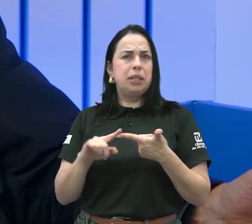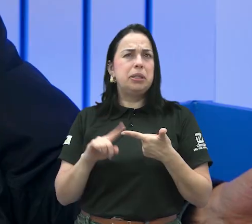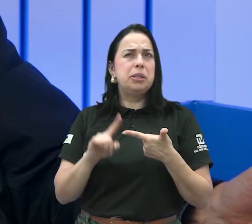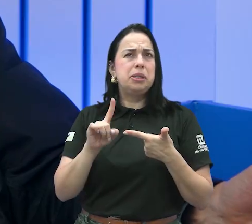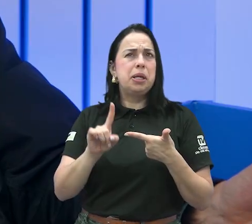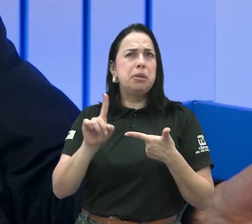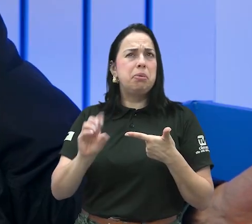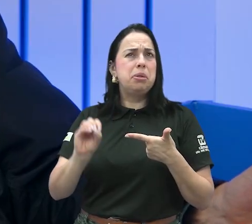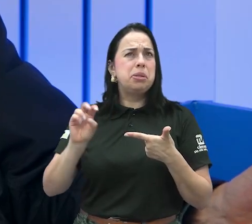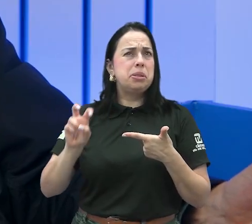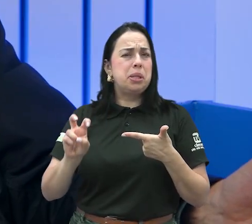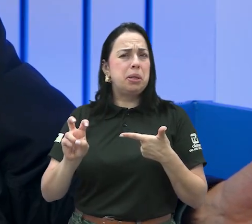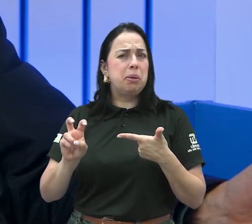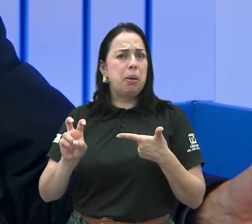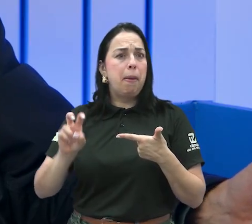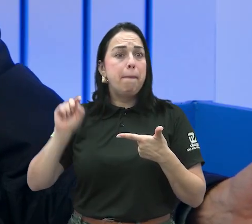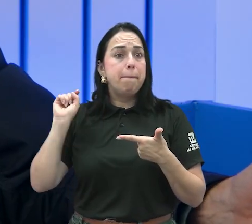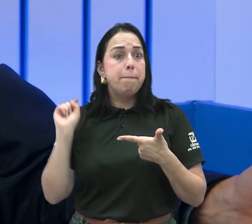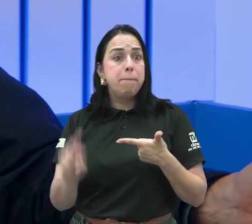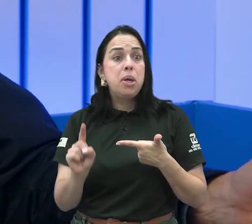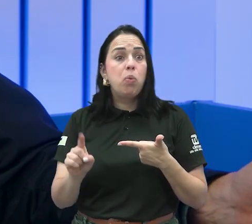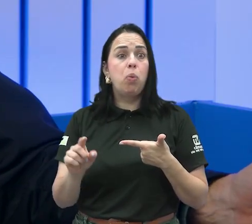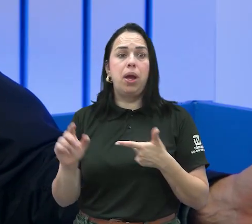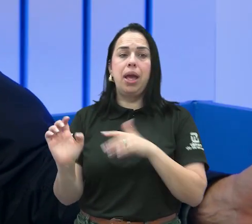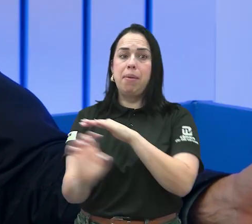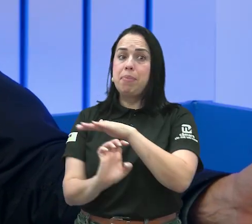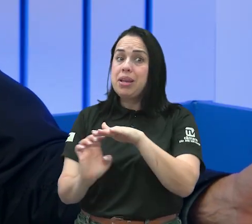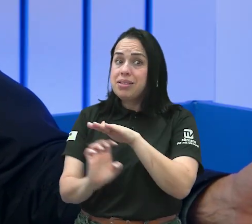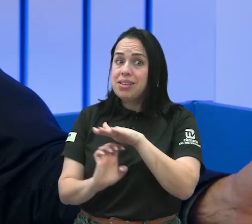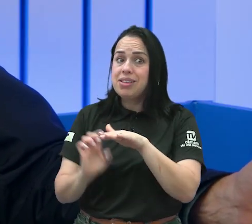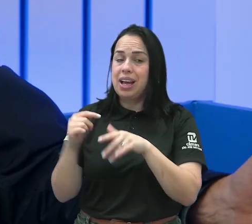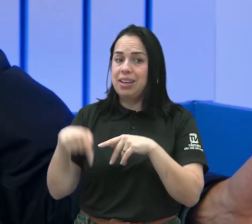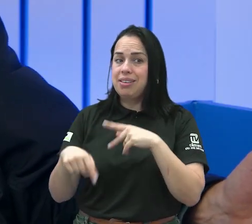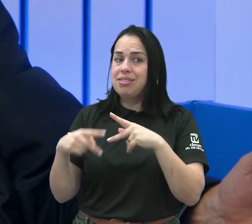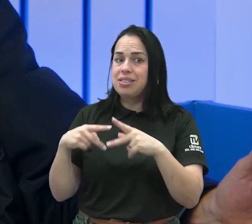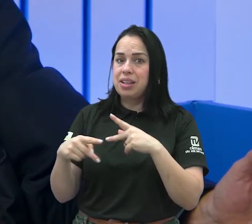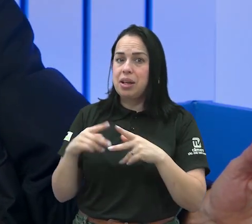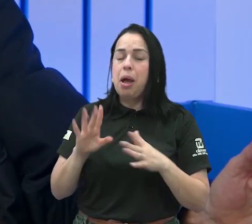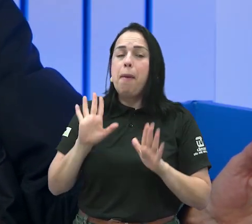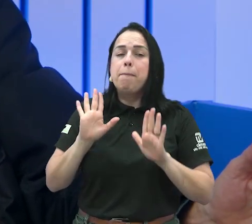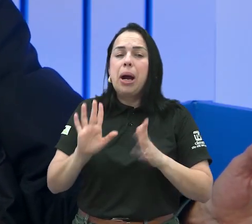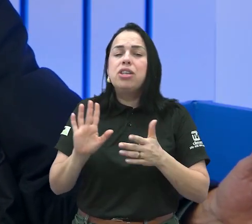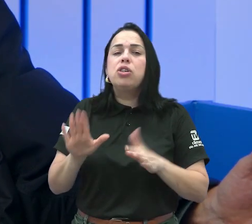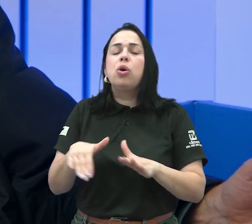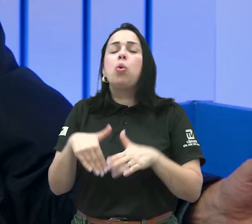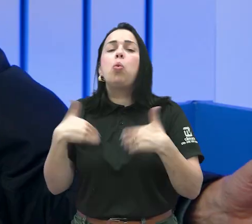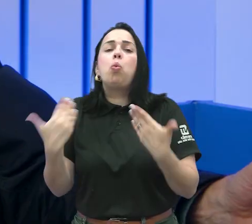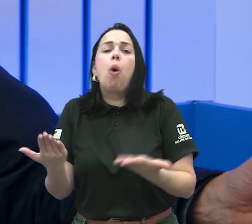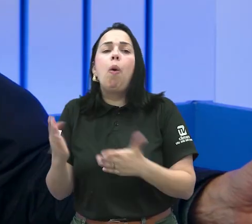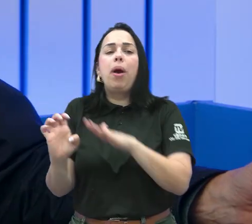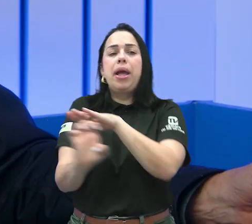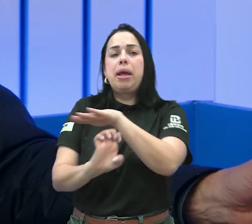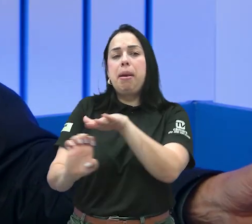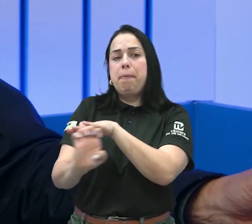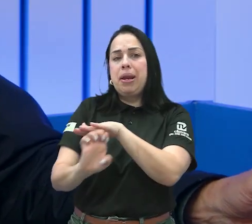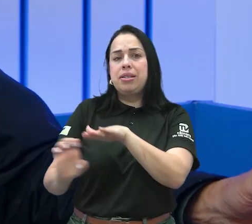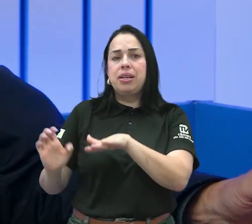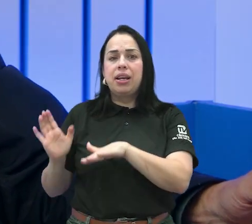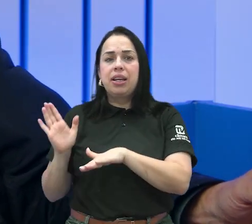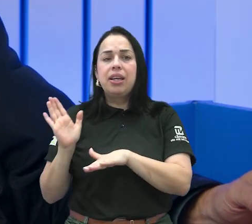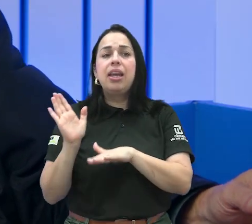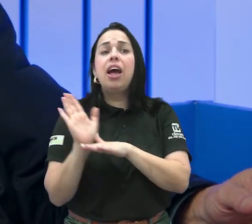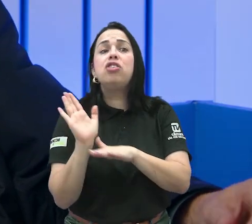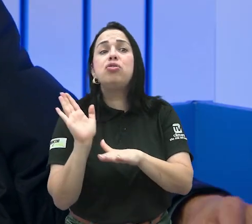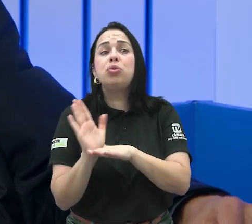mais 105, se eu não me engano, 1.000 empresas em São José. Mas quais são as empresas que efetivamente contribuem para